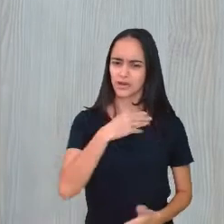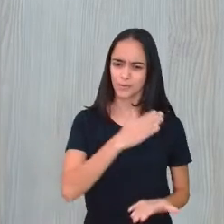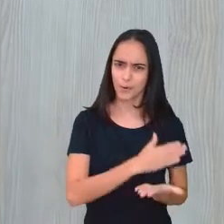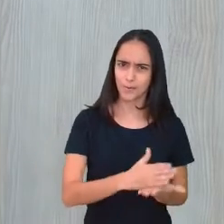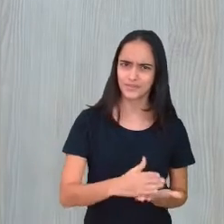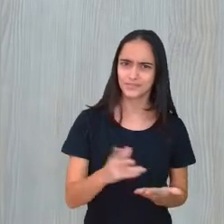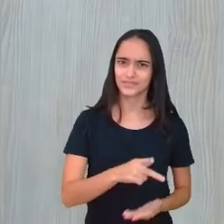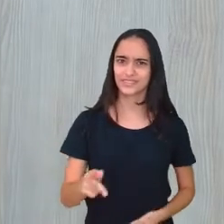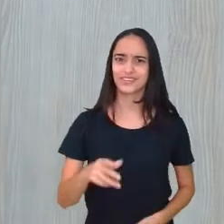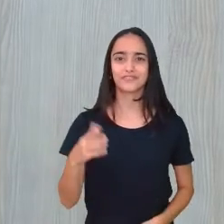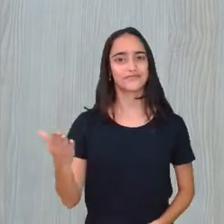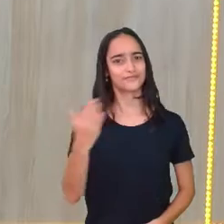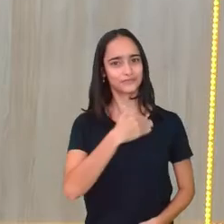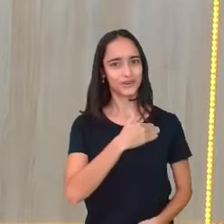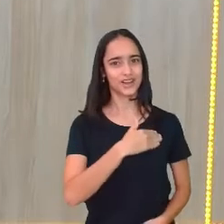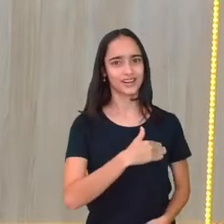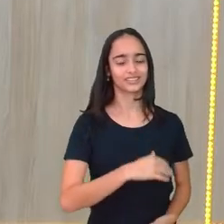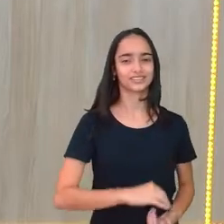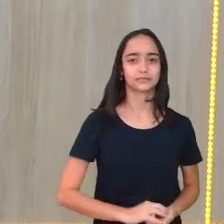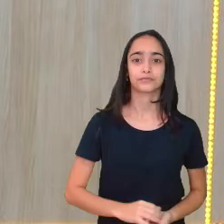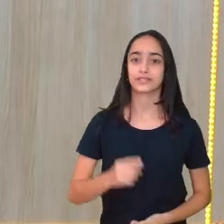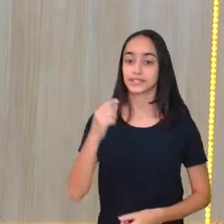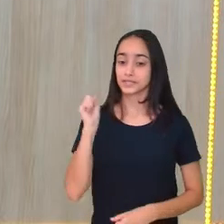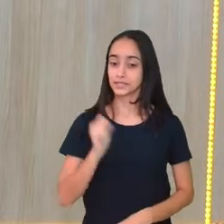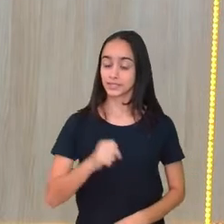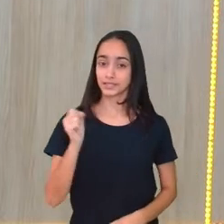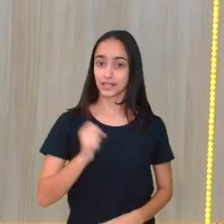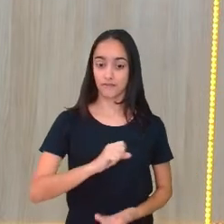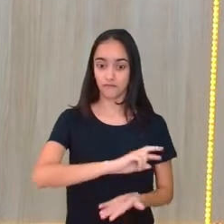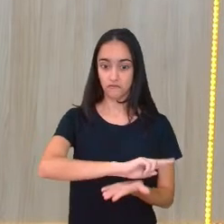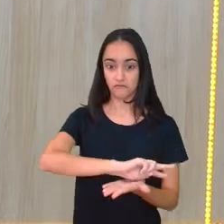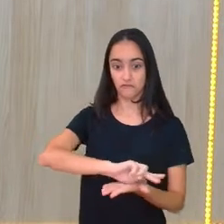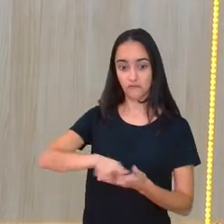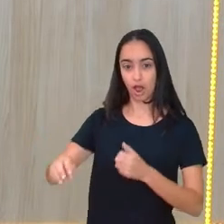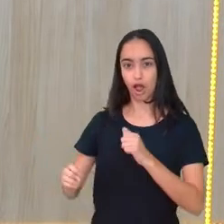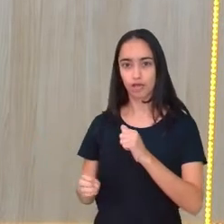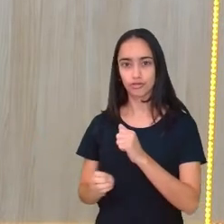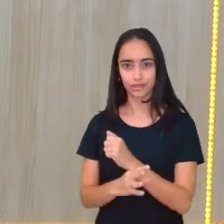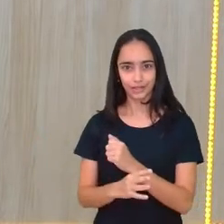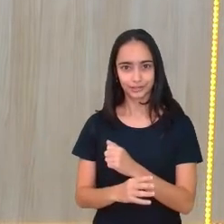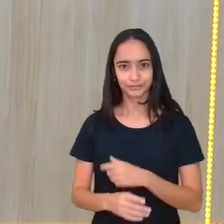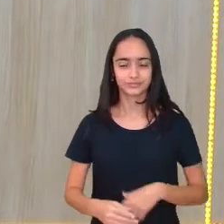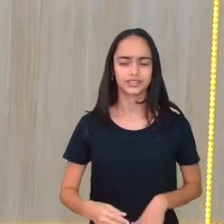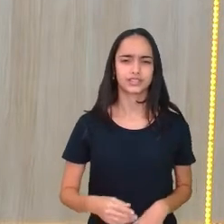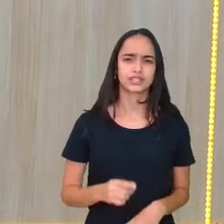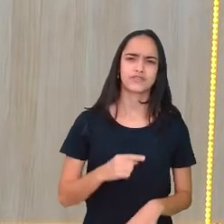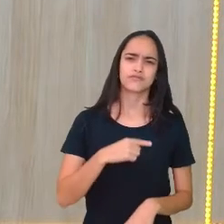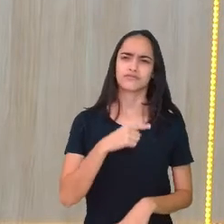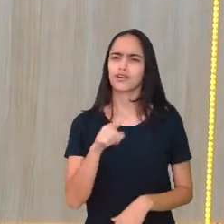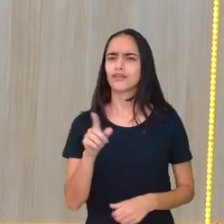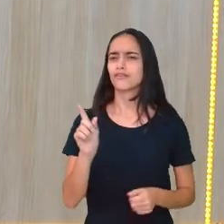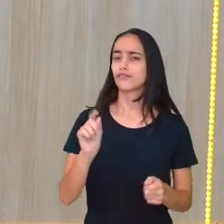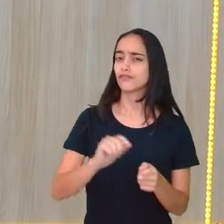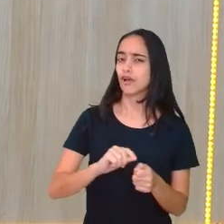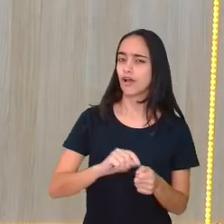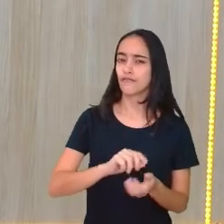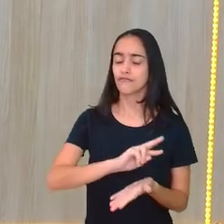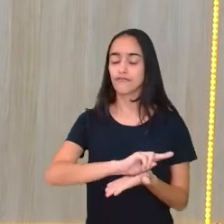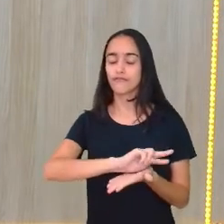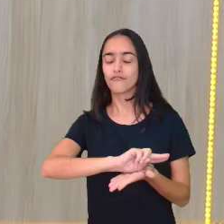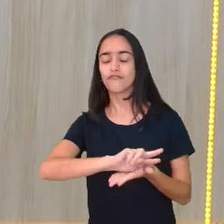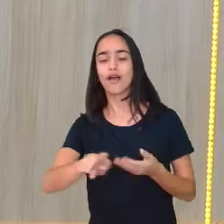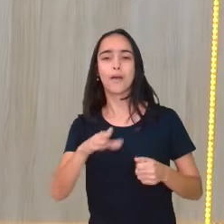Heleno! Vamos embora. É isso aí, ó. Várias dicas, tá vendo? De repente você é uma pessoa que faz aí diversas